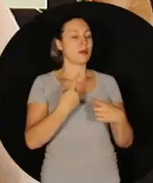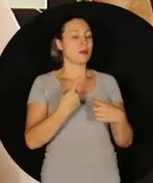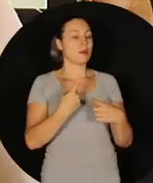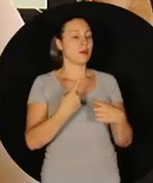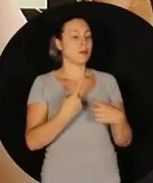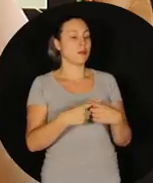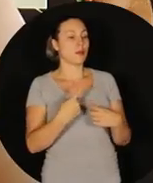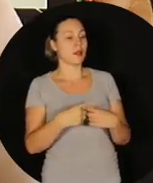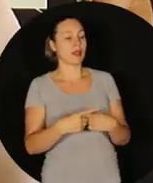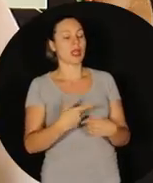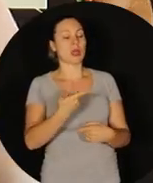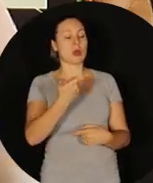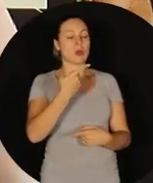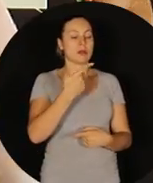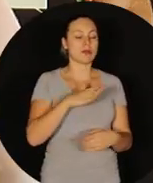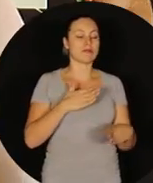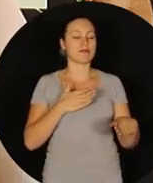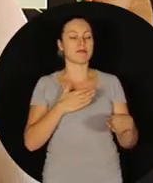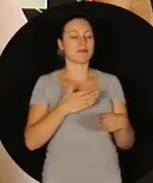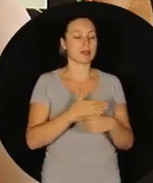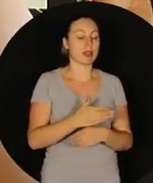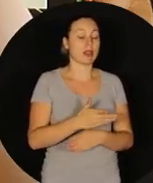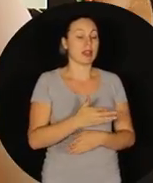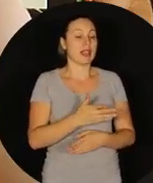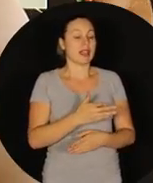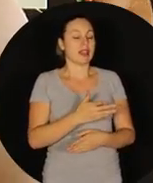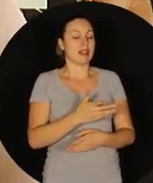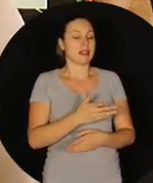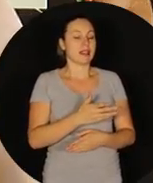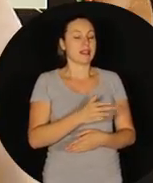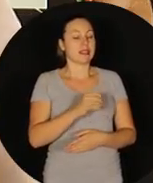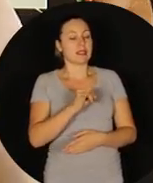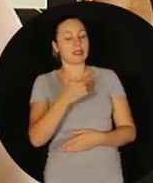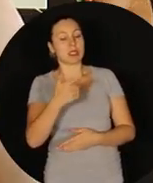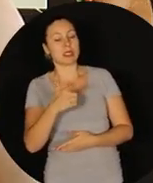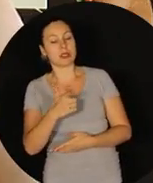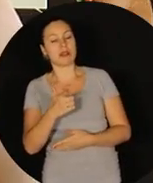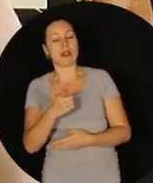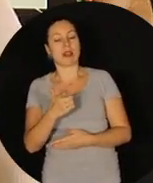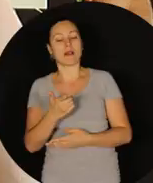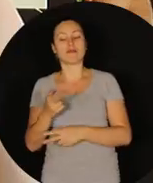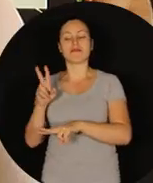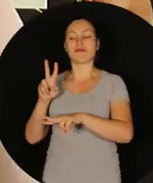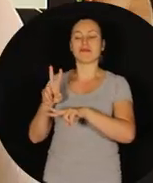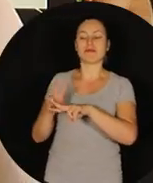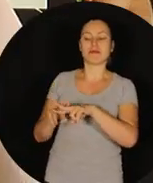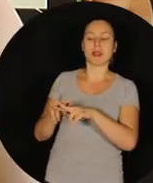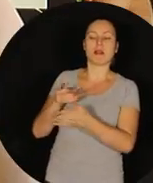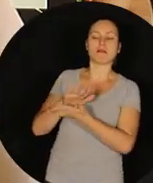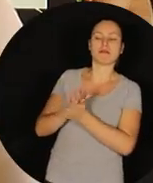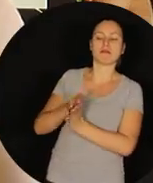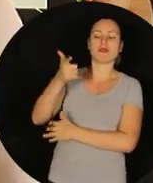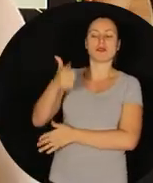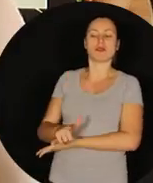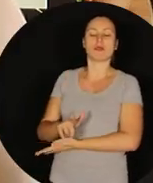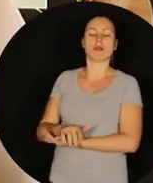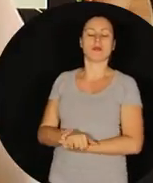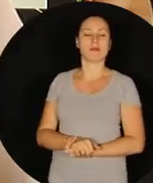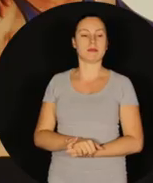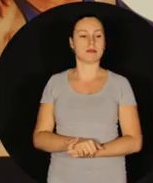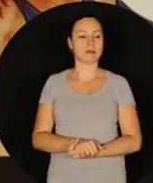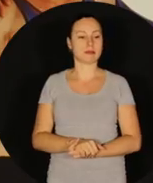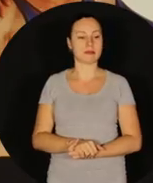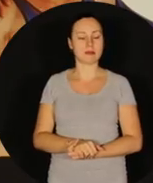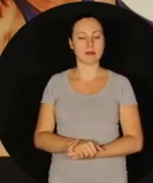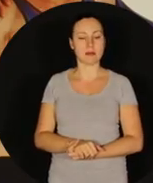eu não teria conseguido me restabelecer e teria voltado a praticar crime de novo.